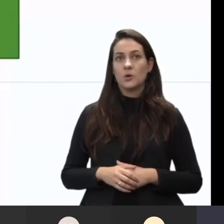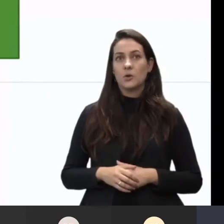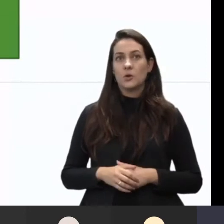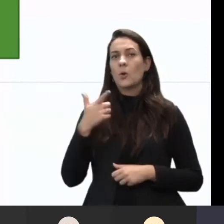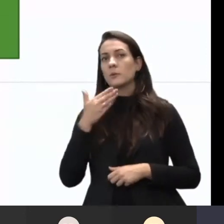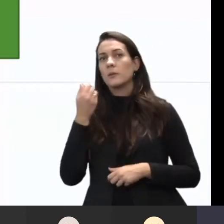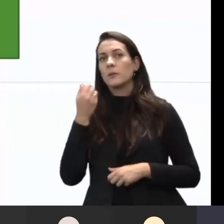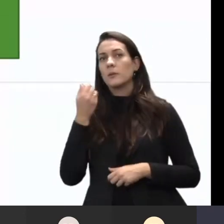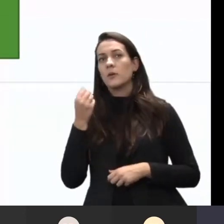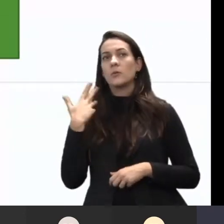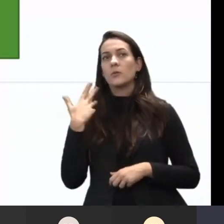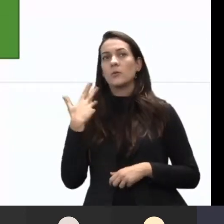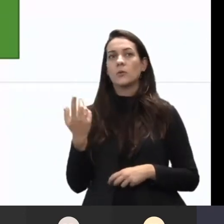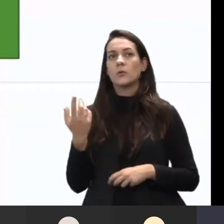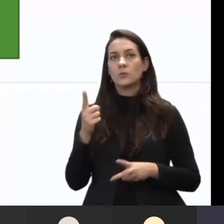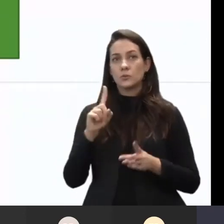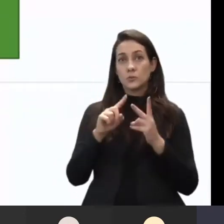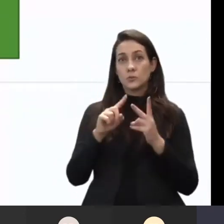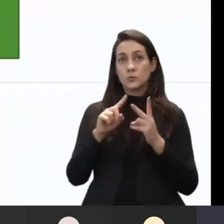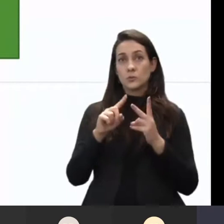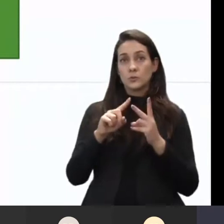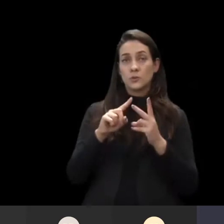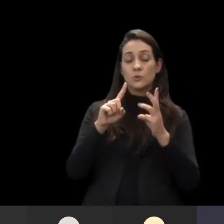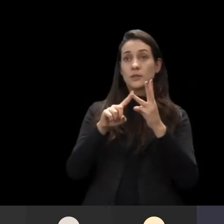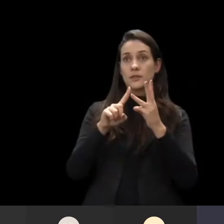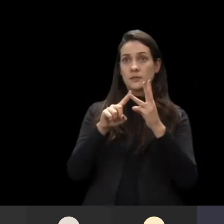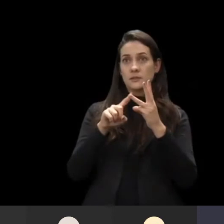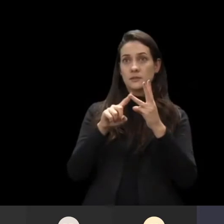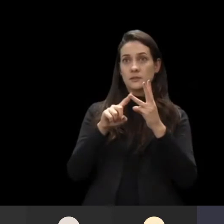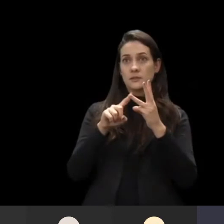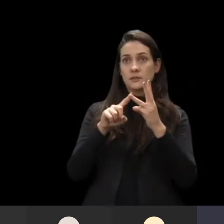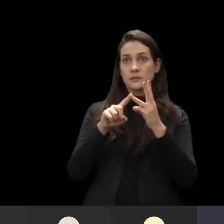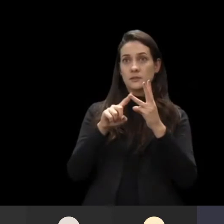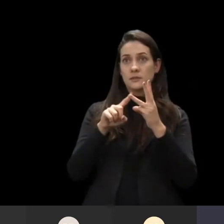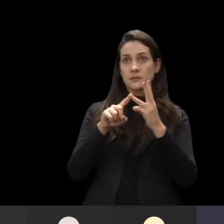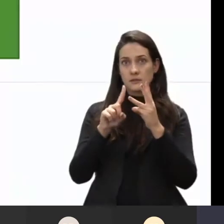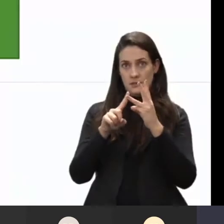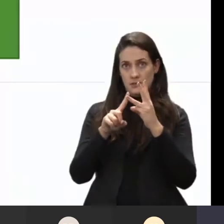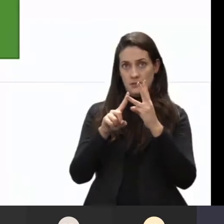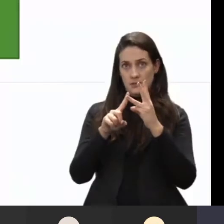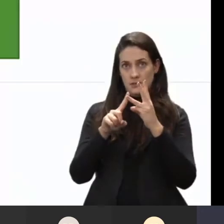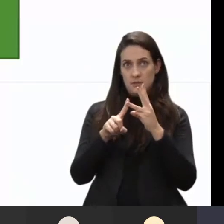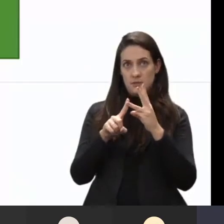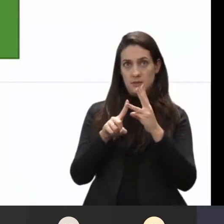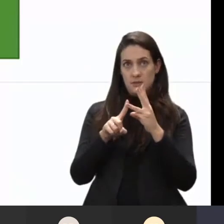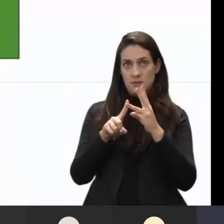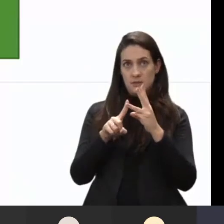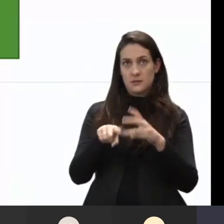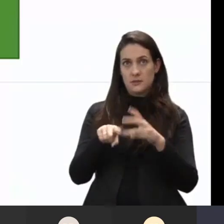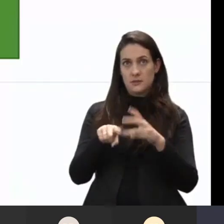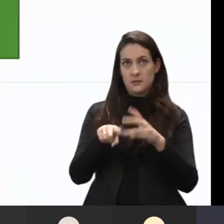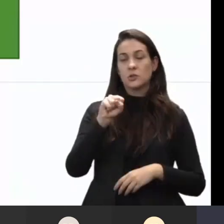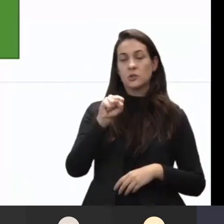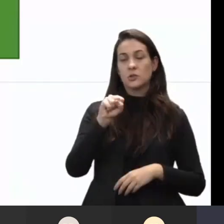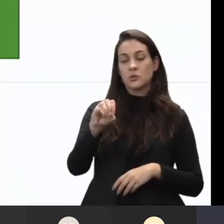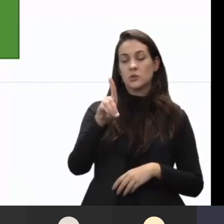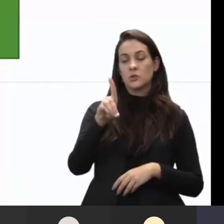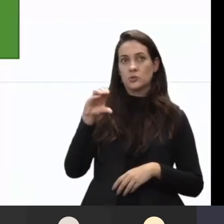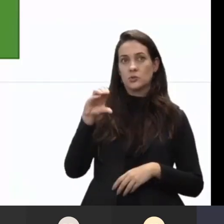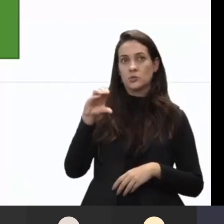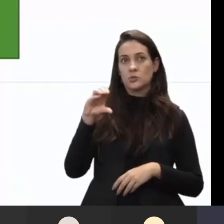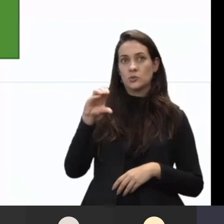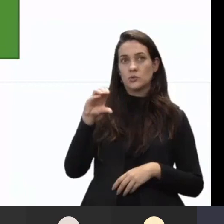melhor agente. Então, repare ali no número 3. Então, no número 3 aqui, nós